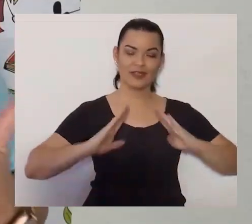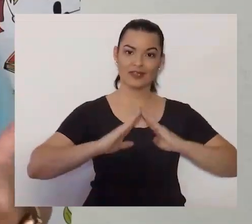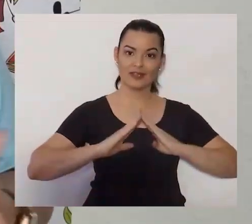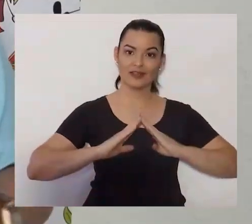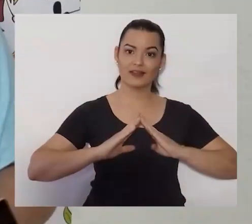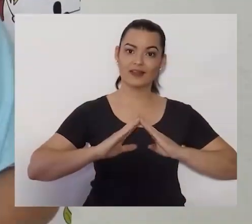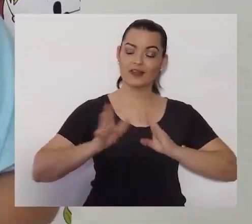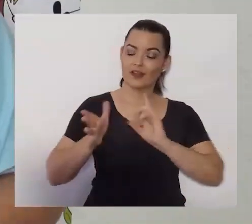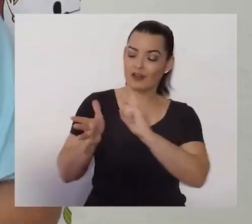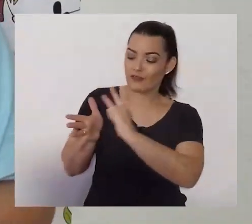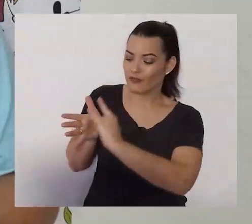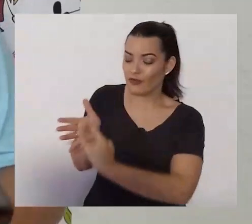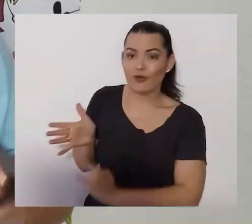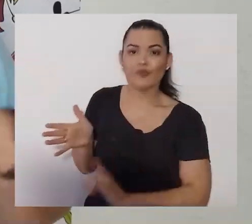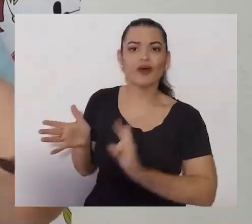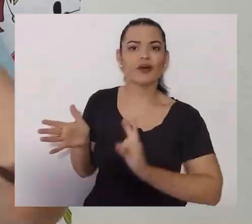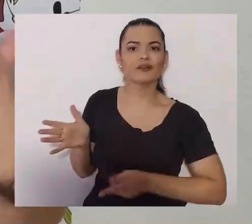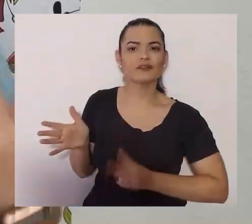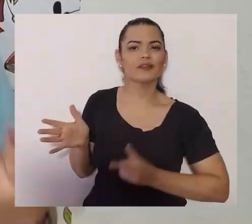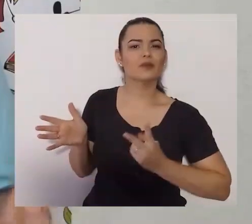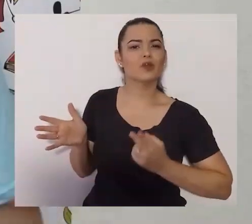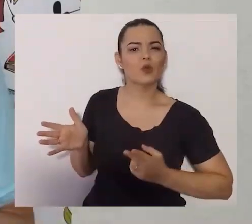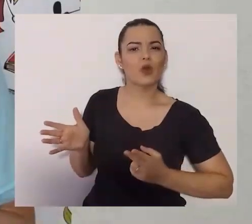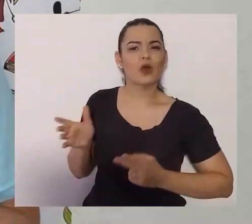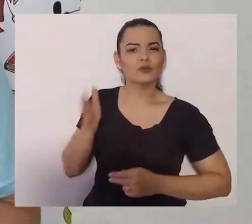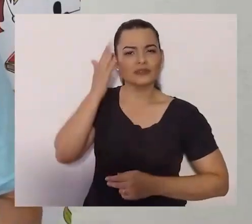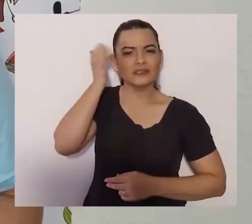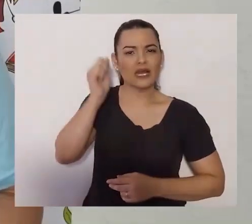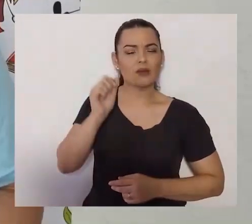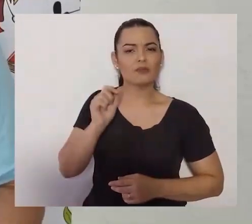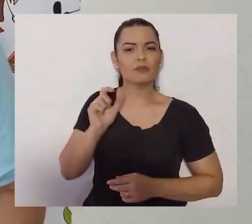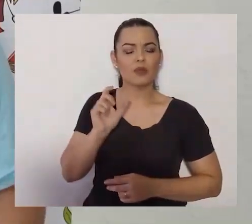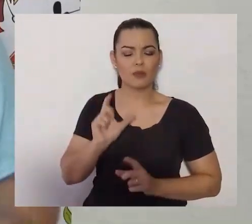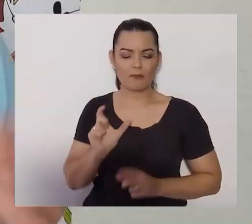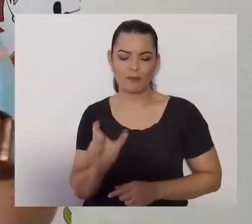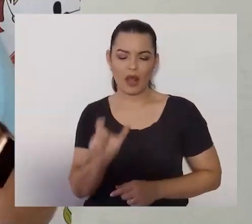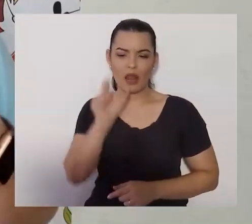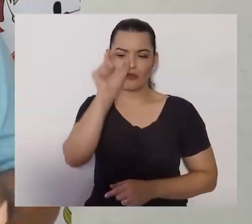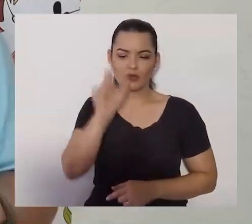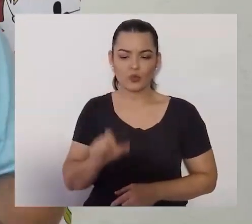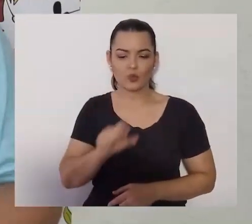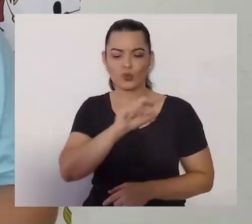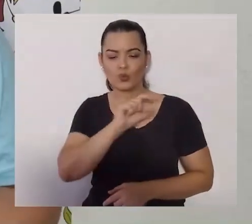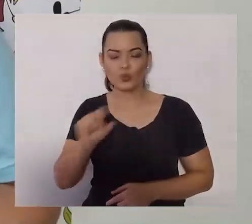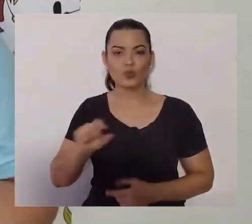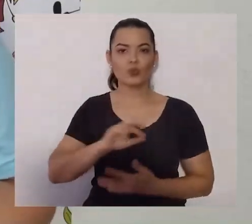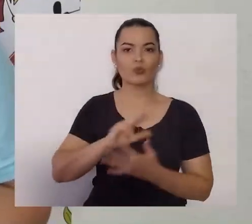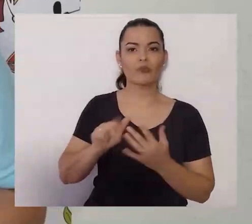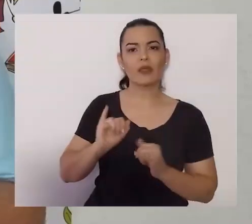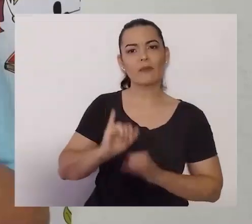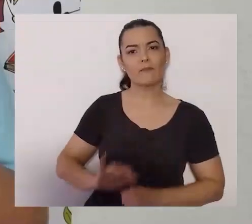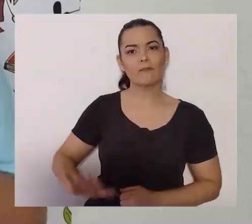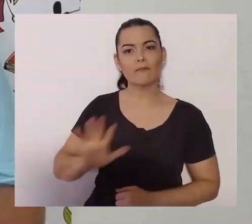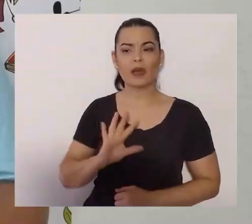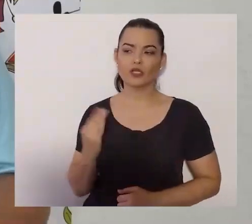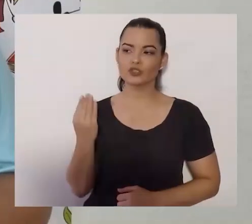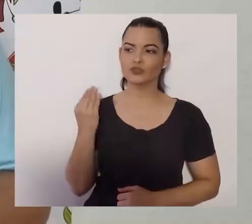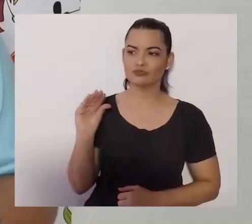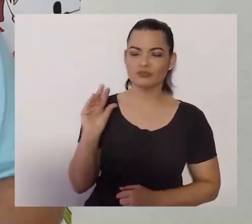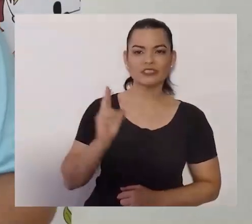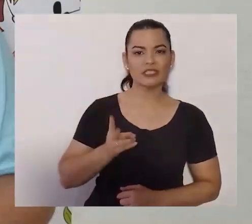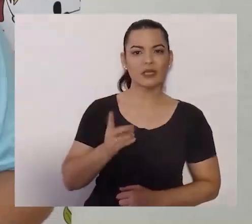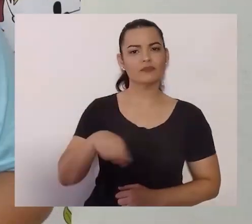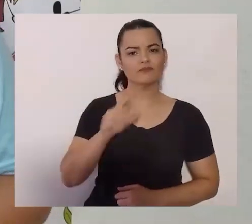onde a Pro deixa a cruzadinha, onde a Pro coloca imagens para vocês. Então, na parte do desafio do dia, tem um